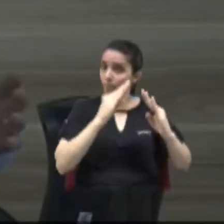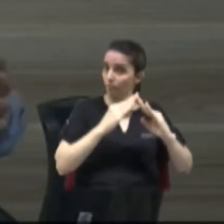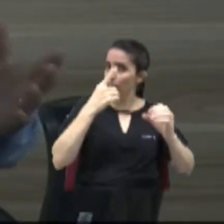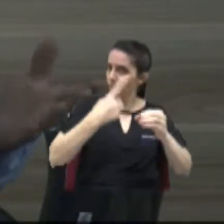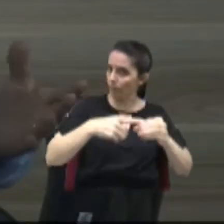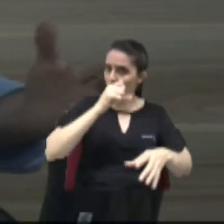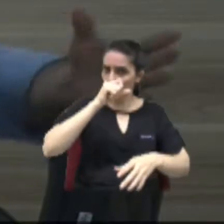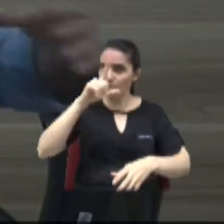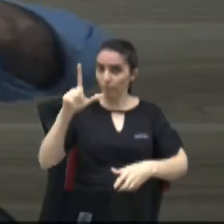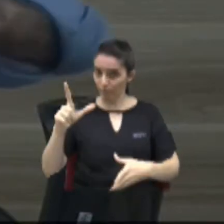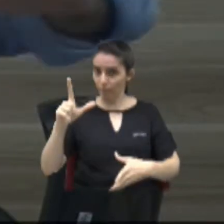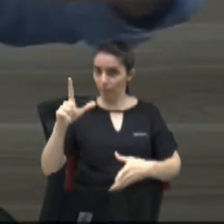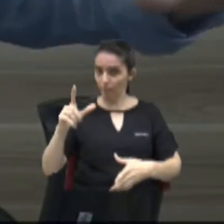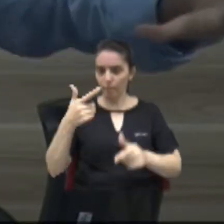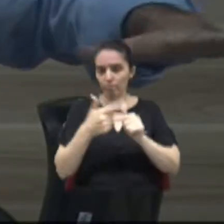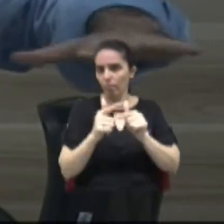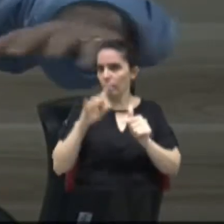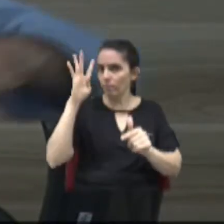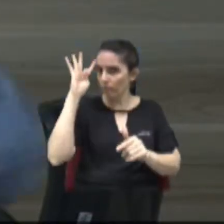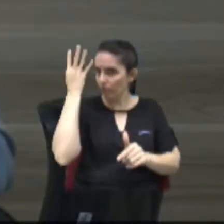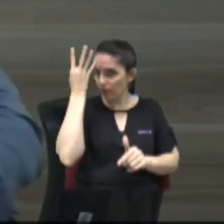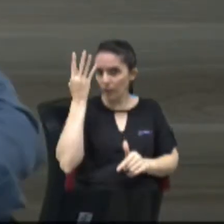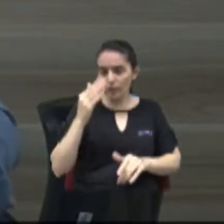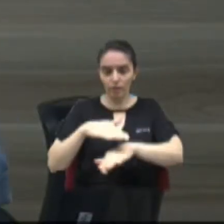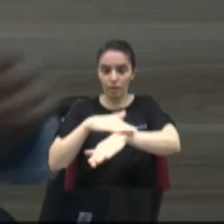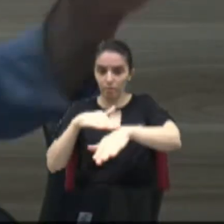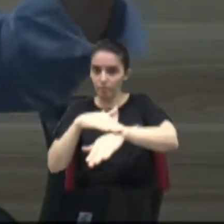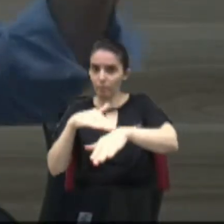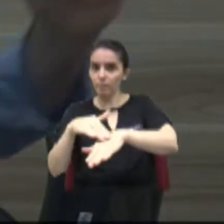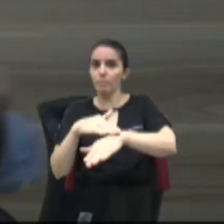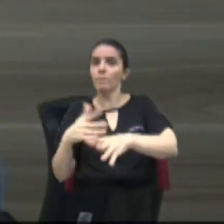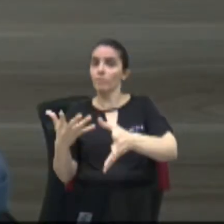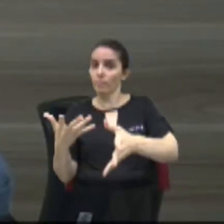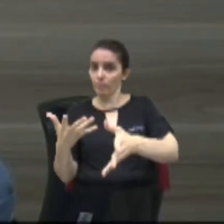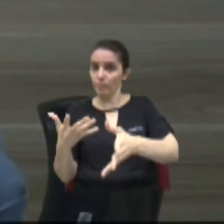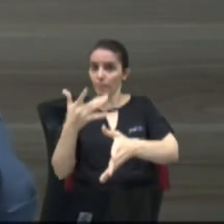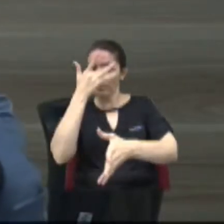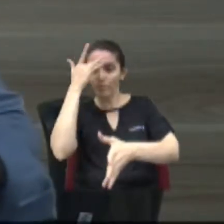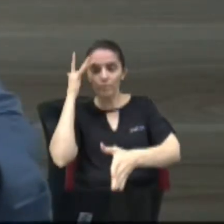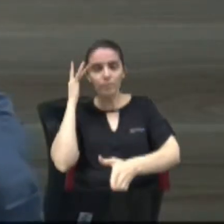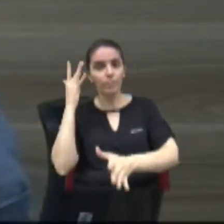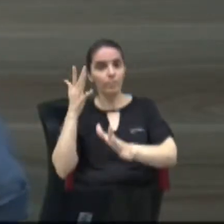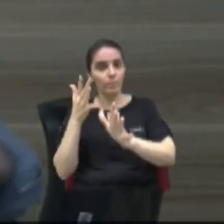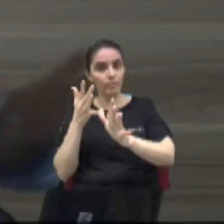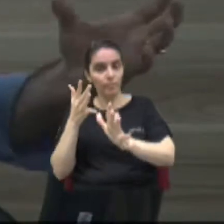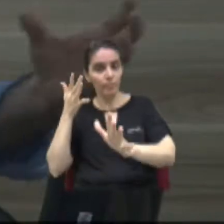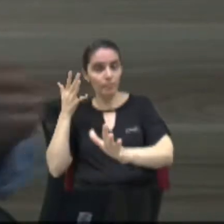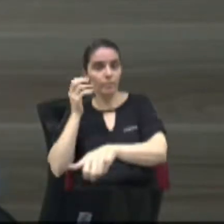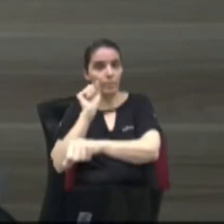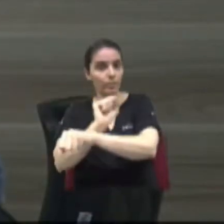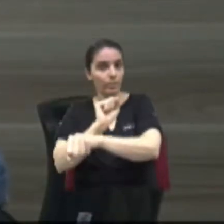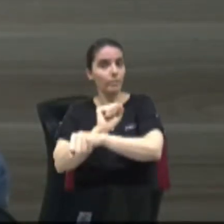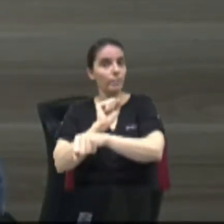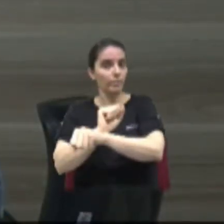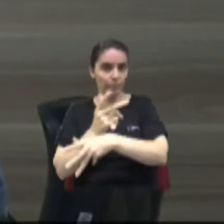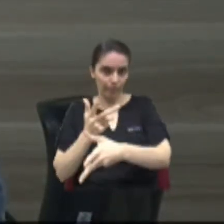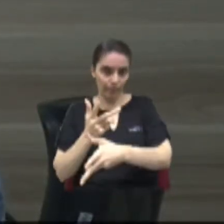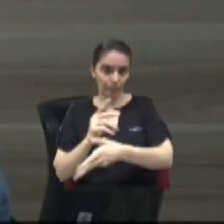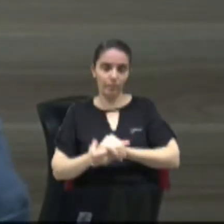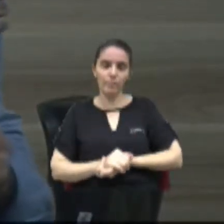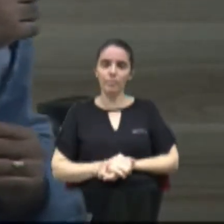essas assembleias, mas eu tinha ciência que o prefeito Mário Botion já estava em conversa com o Roberto, e que